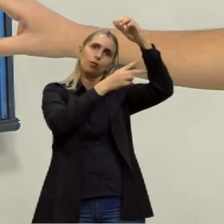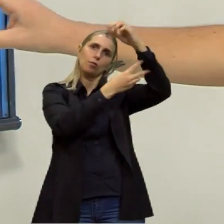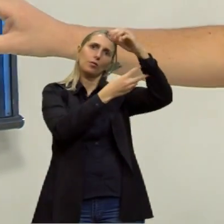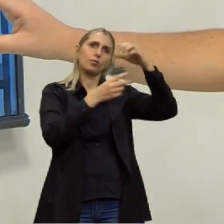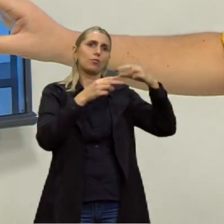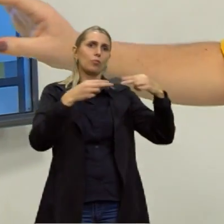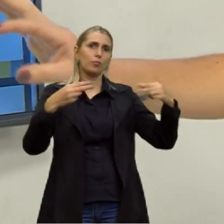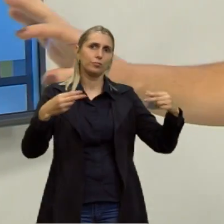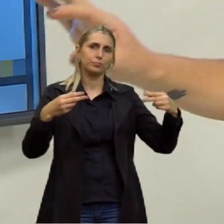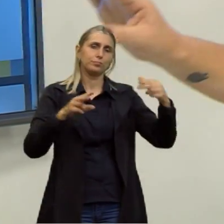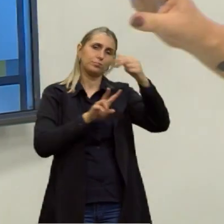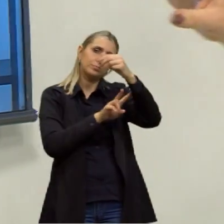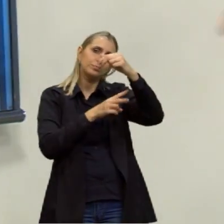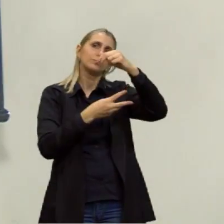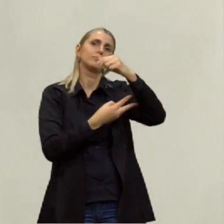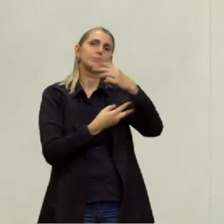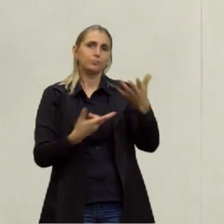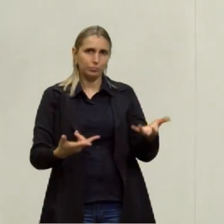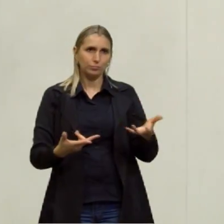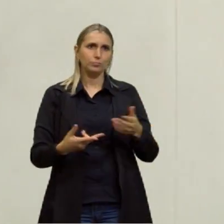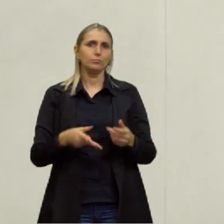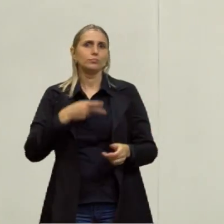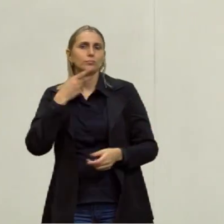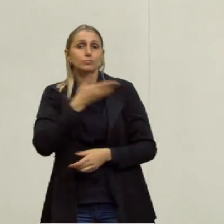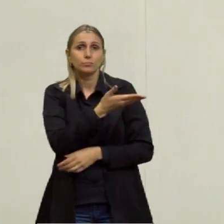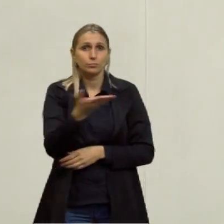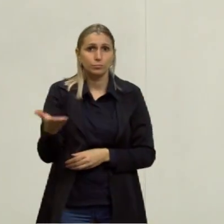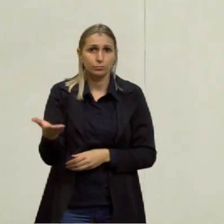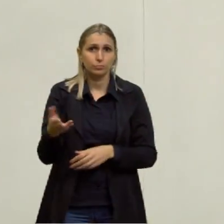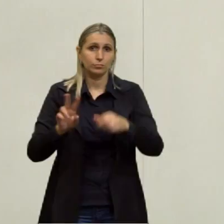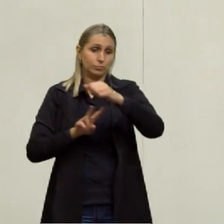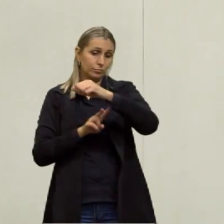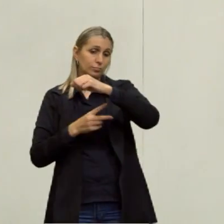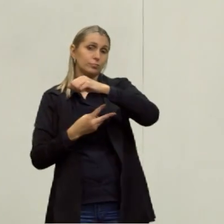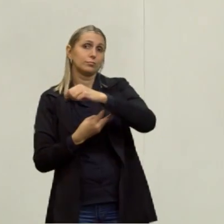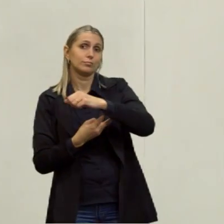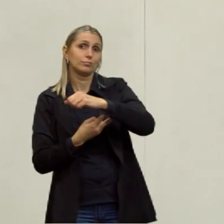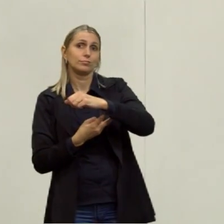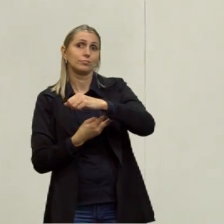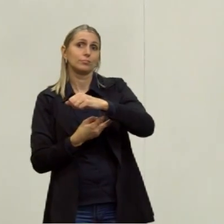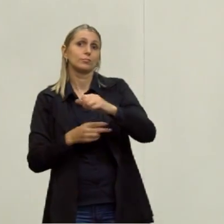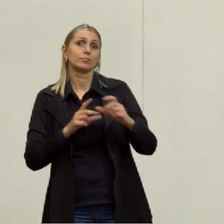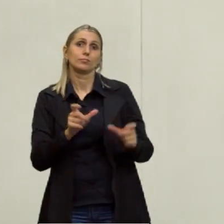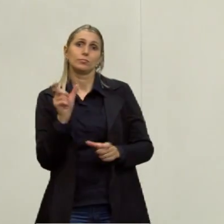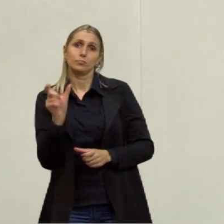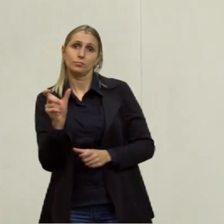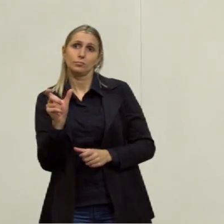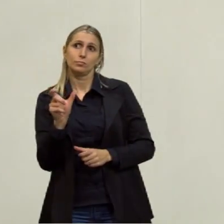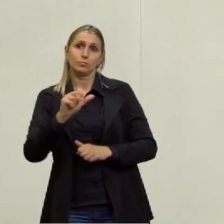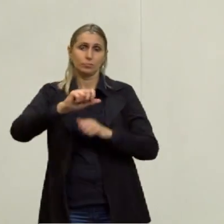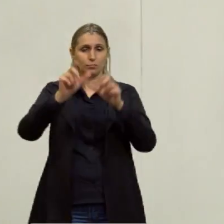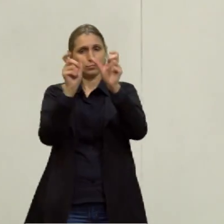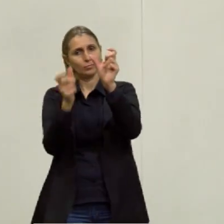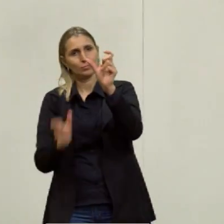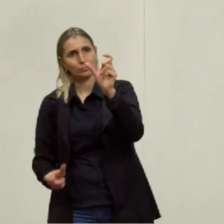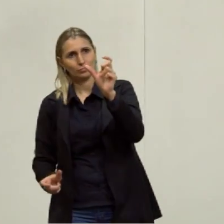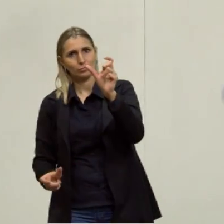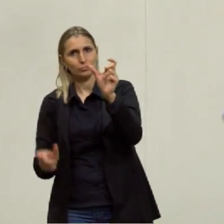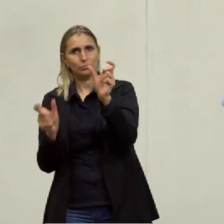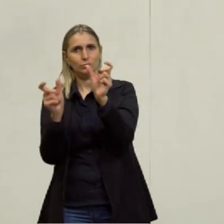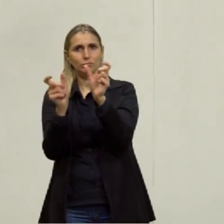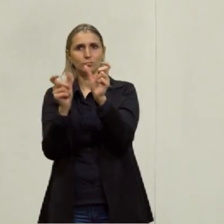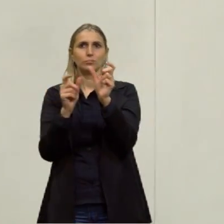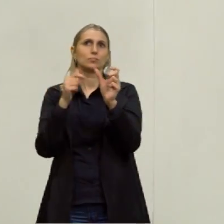várias cores que eram variáveis e eu falei para vocês variável aquela palavra que a gente pode botar desinências